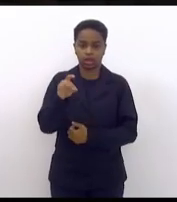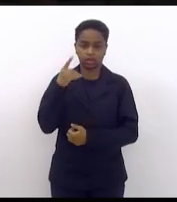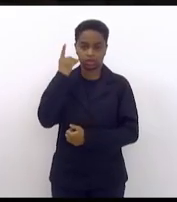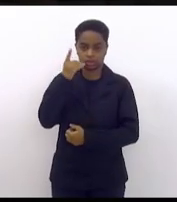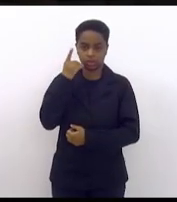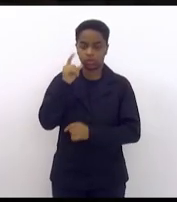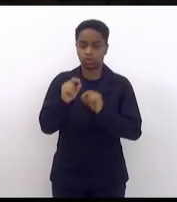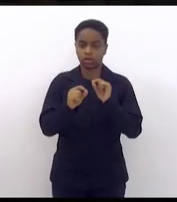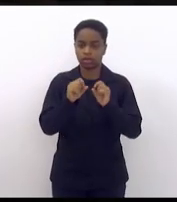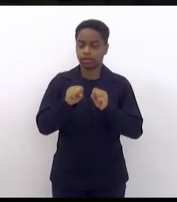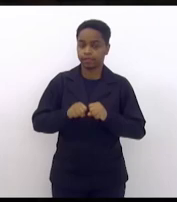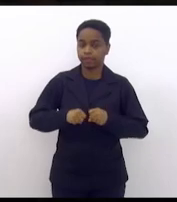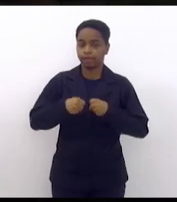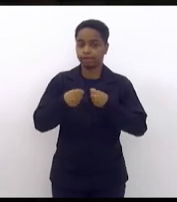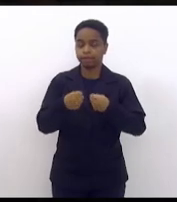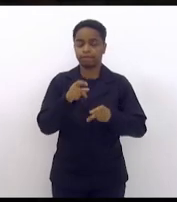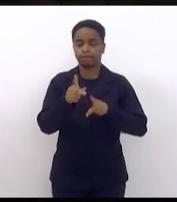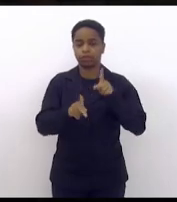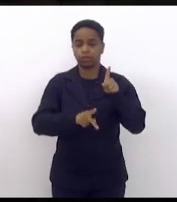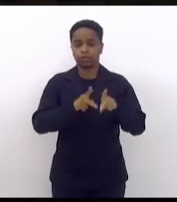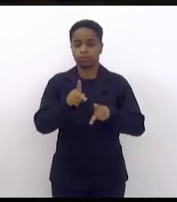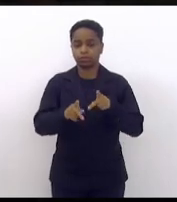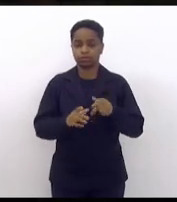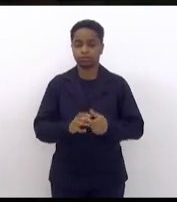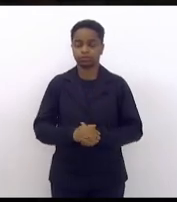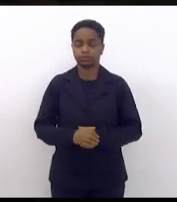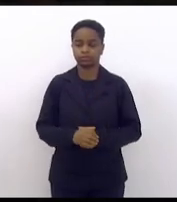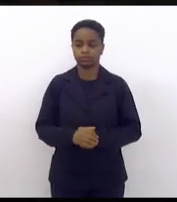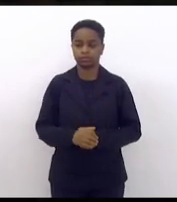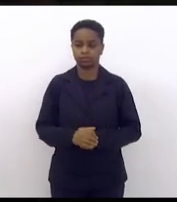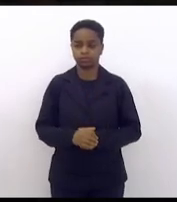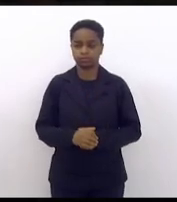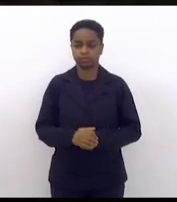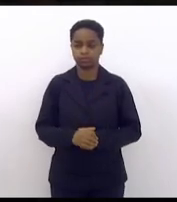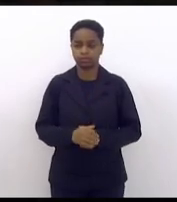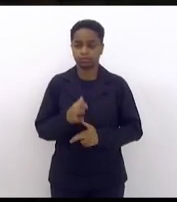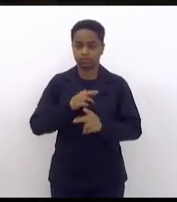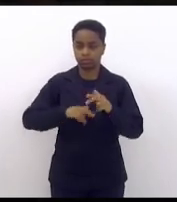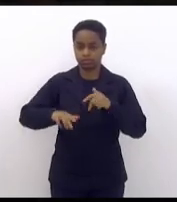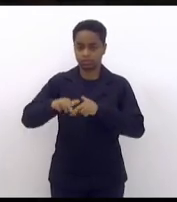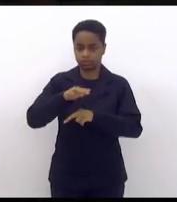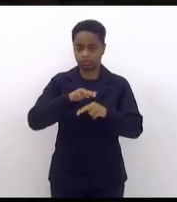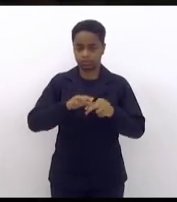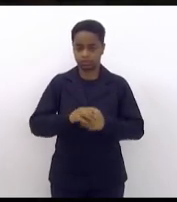é a defesa intransigente da população na sua inteira diversidade.